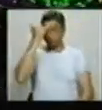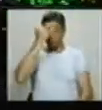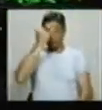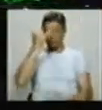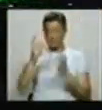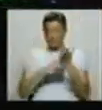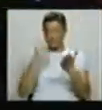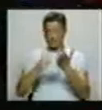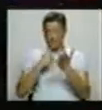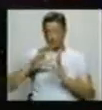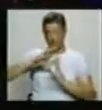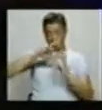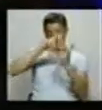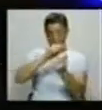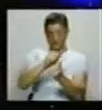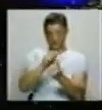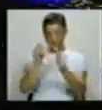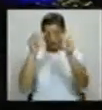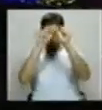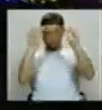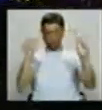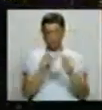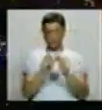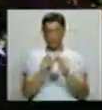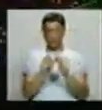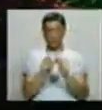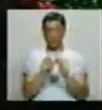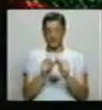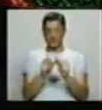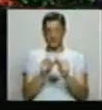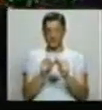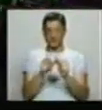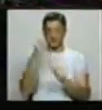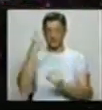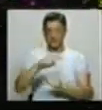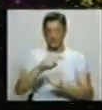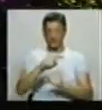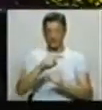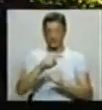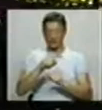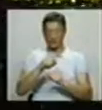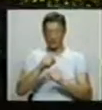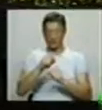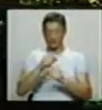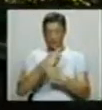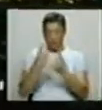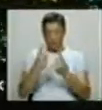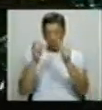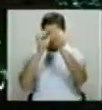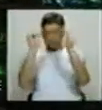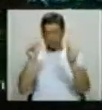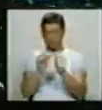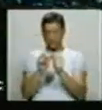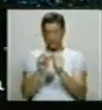Solar, um planeta muito maciço no nosso Sistema Solar, que eventualmente, olha, ter-lhe acontecido isso, terá sido ejetado do nosso Sistema Planetário.